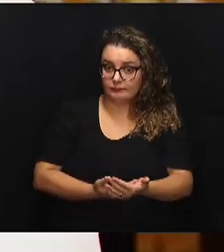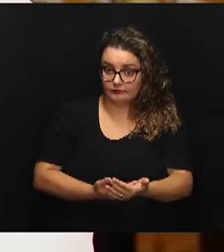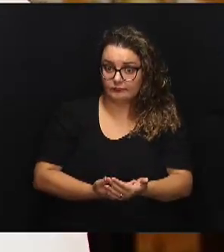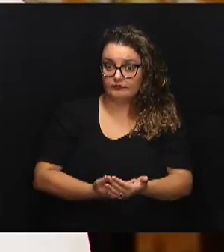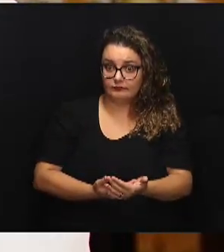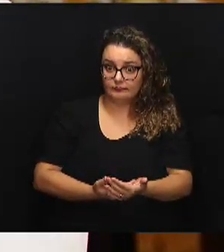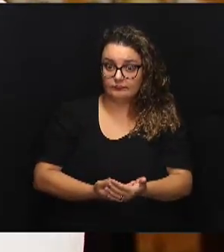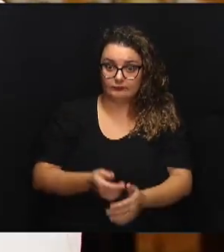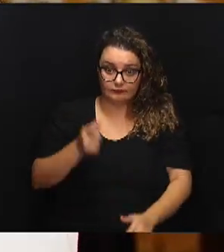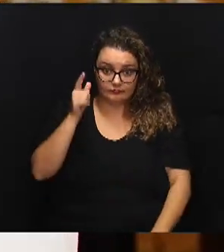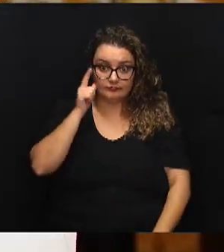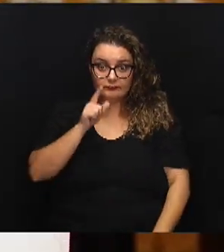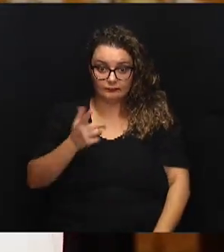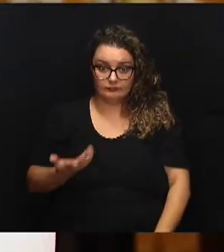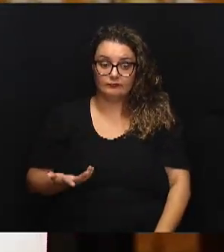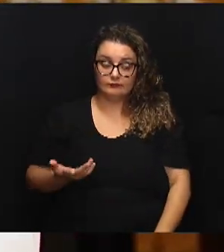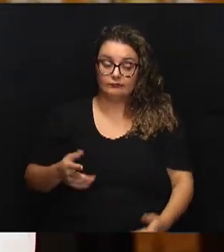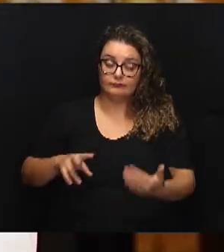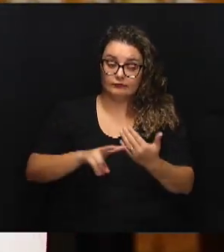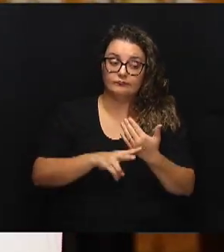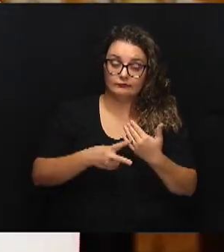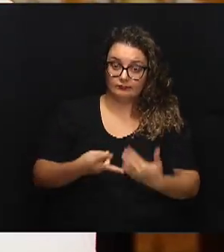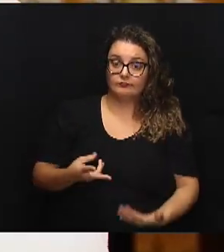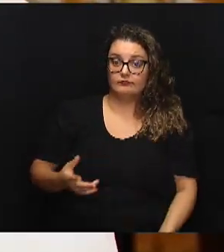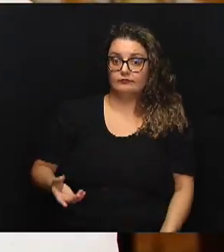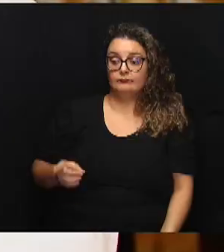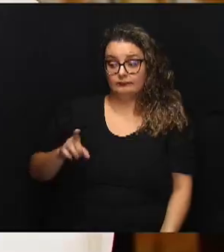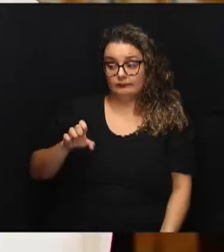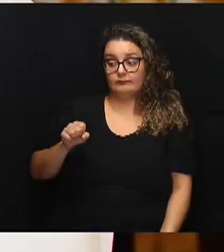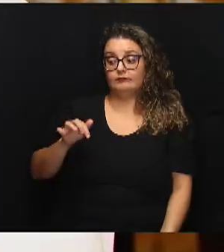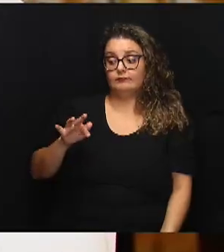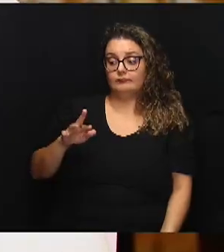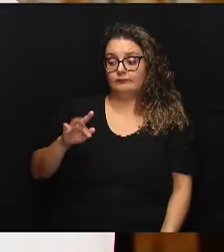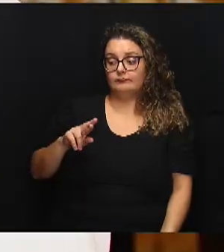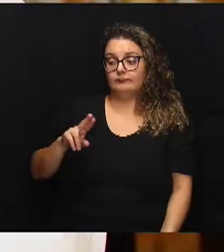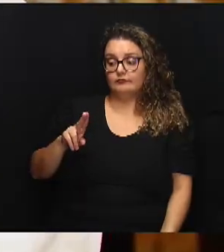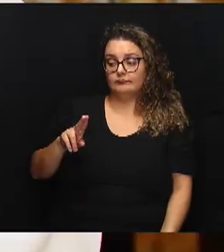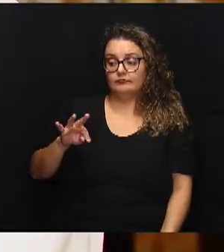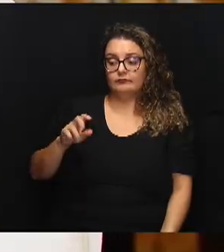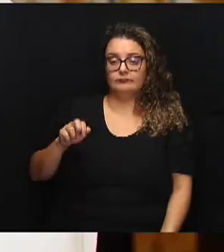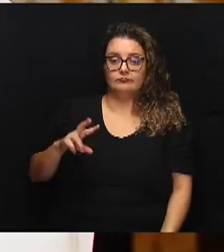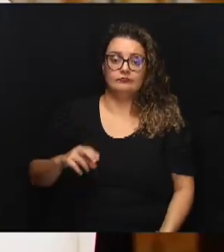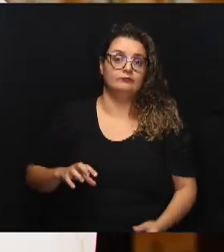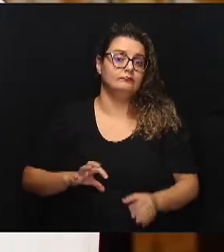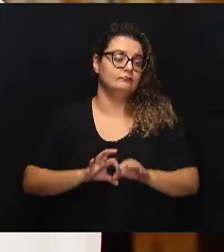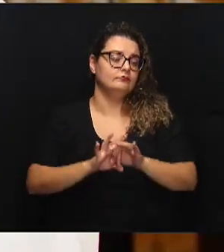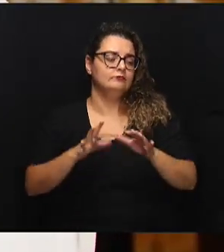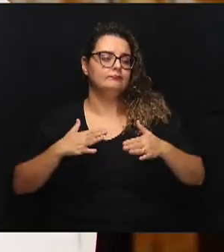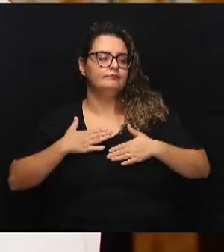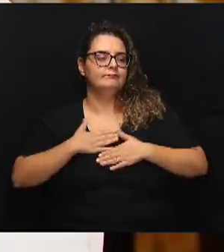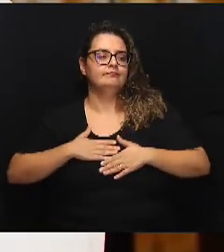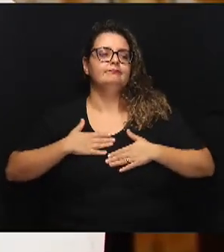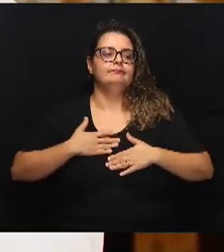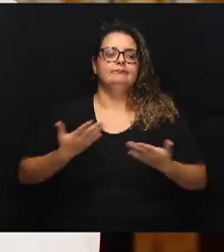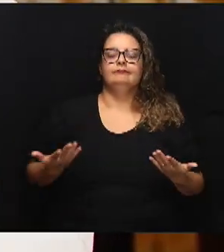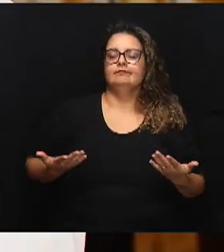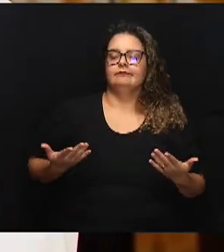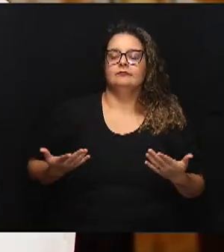vai conseguir desfrutar, né, da sensação de liberdade, de prazer, de